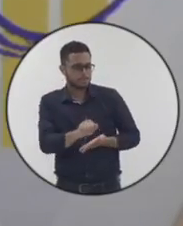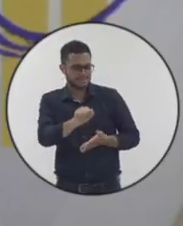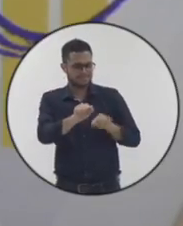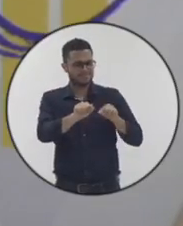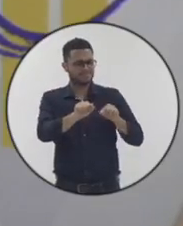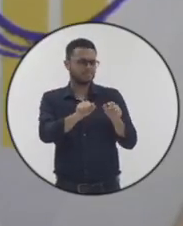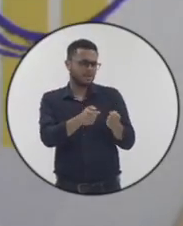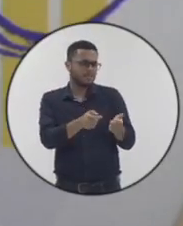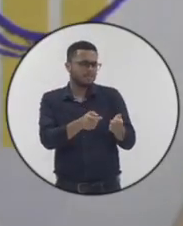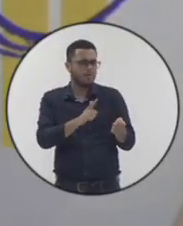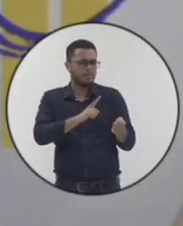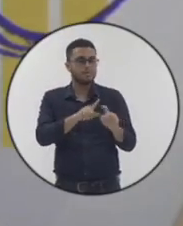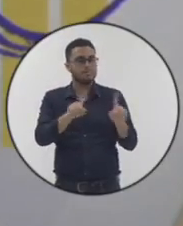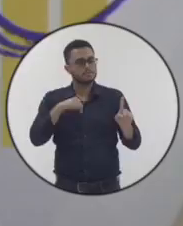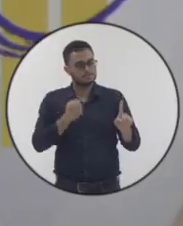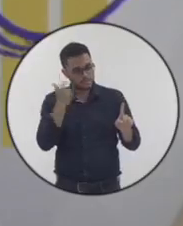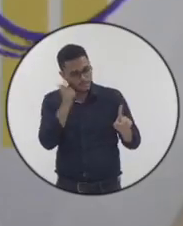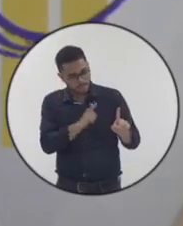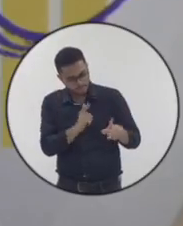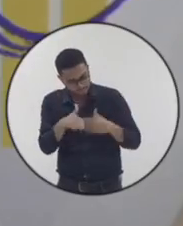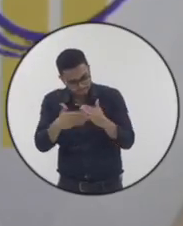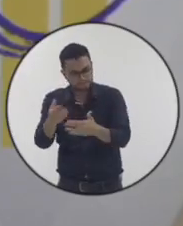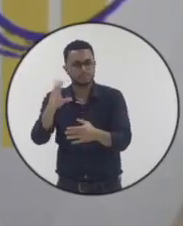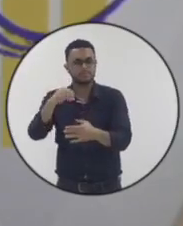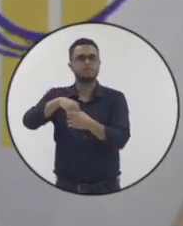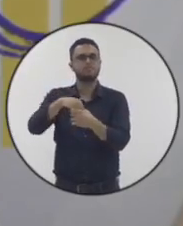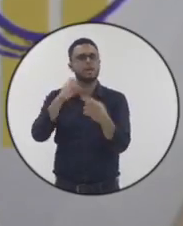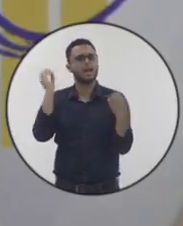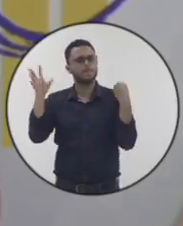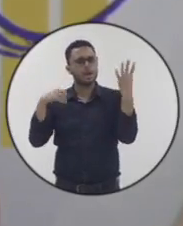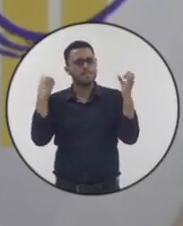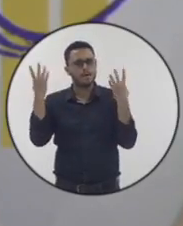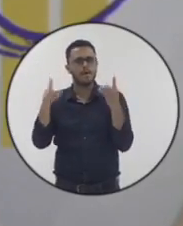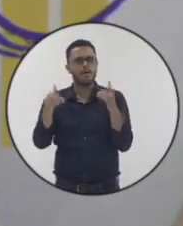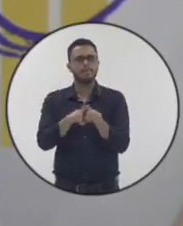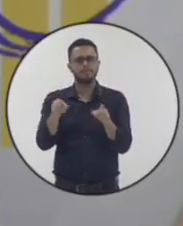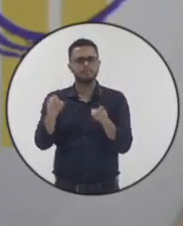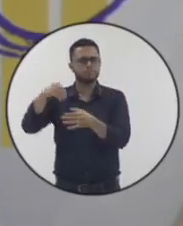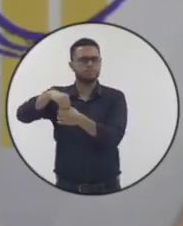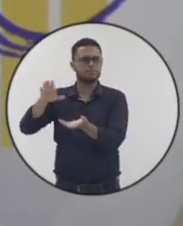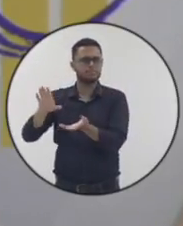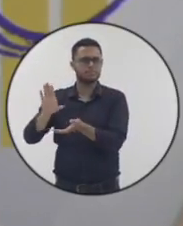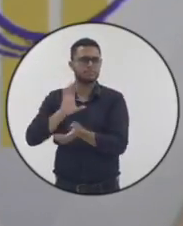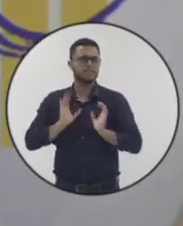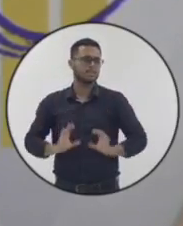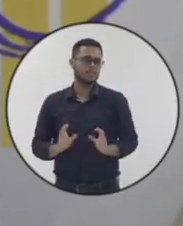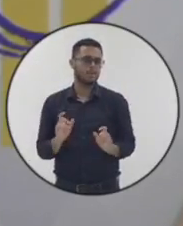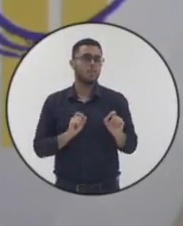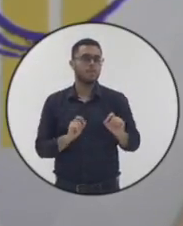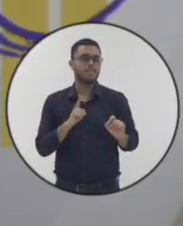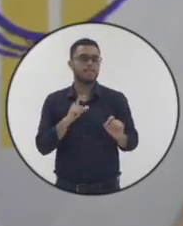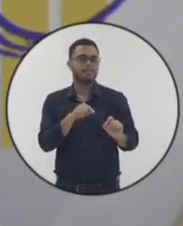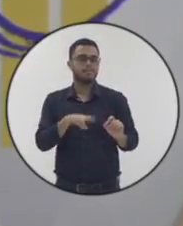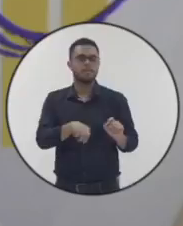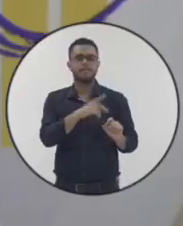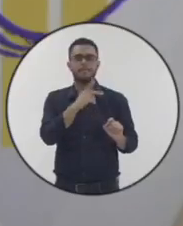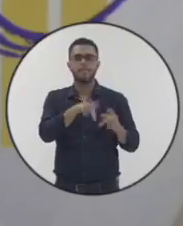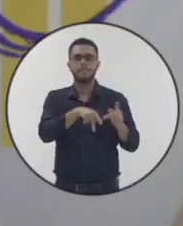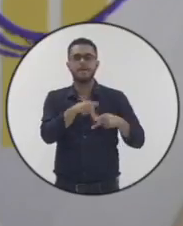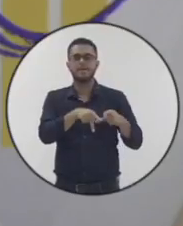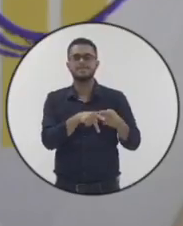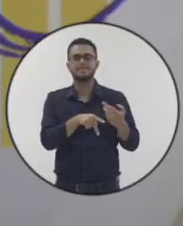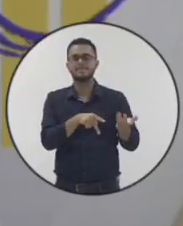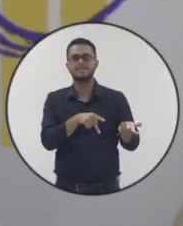tenhamos, nós podemos, do processo dos ambulatórios, dos centros de cidadania, enfim, do que tem para essa população, para